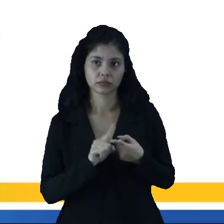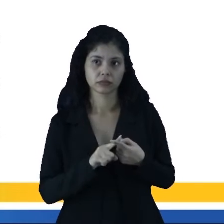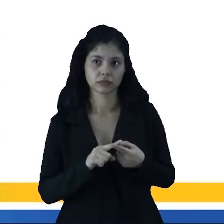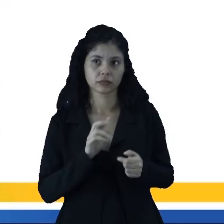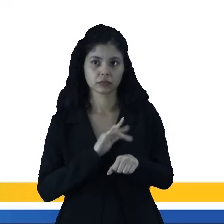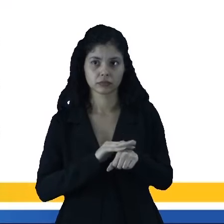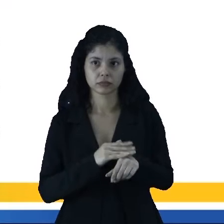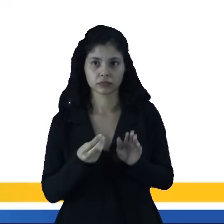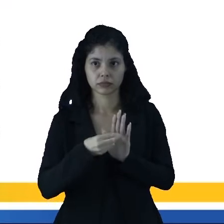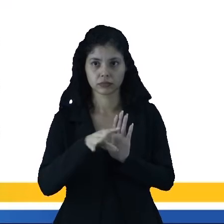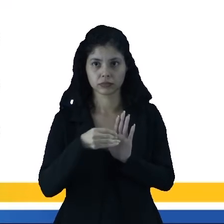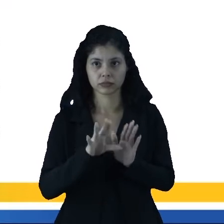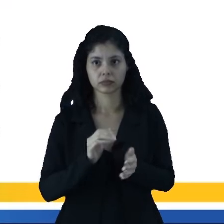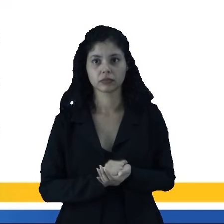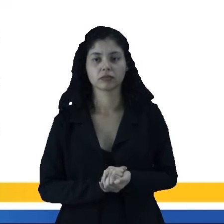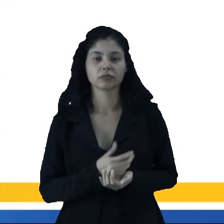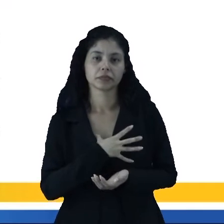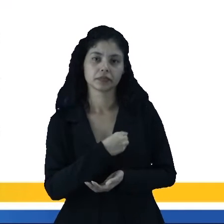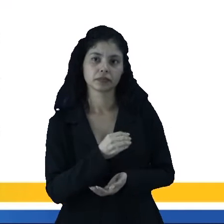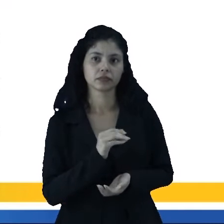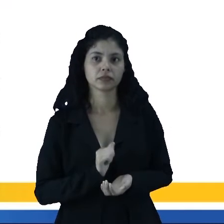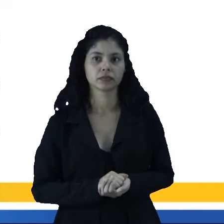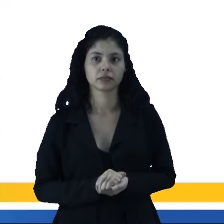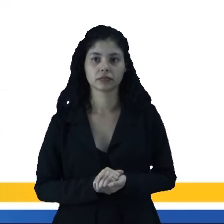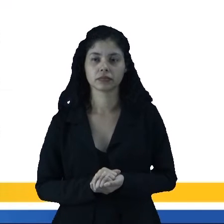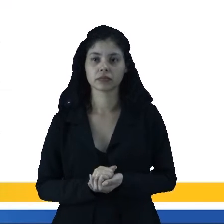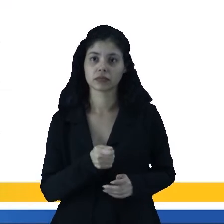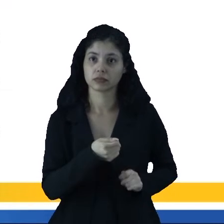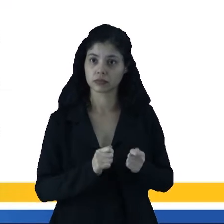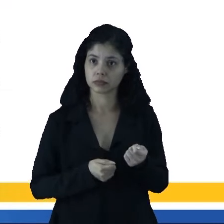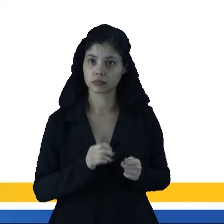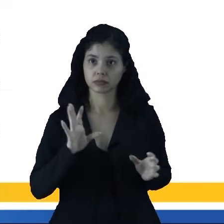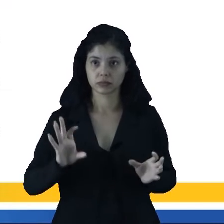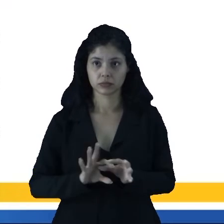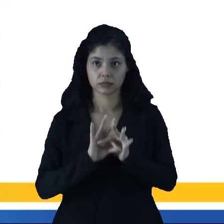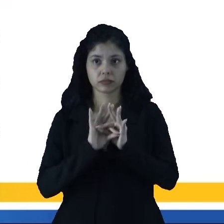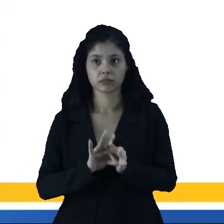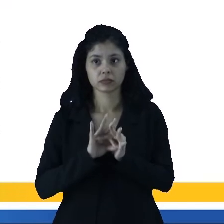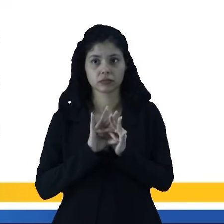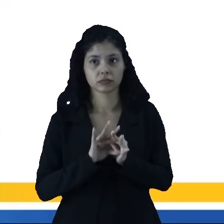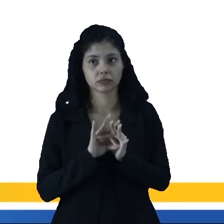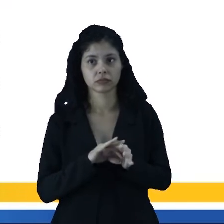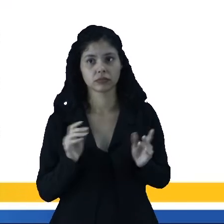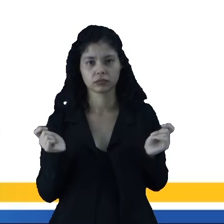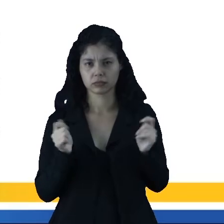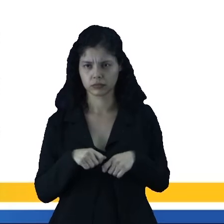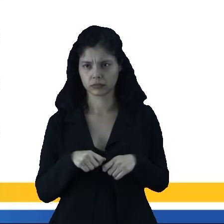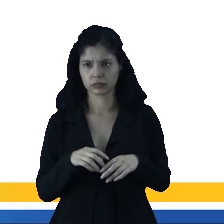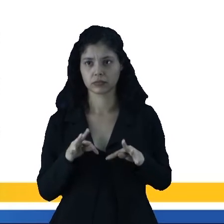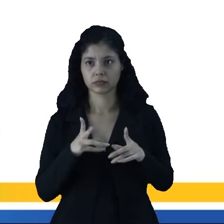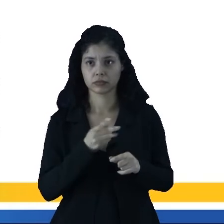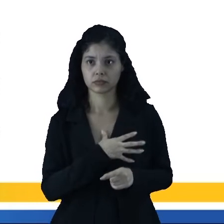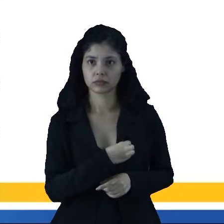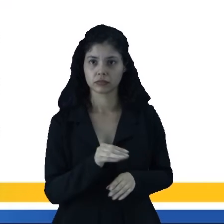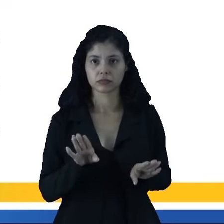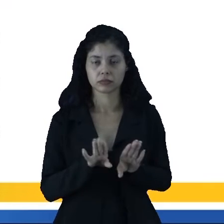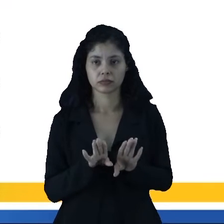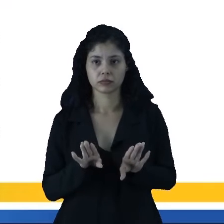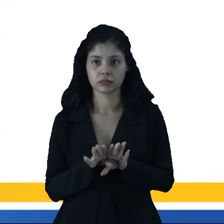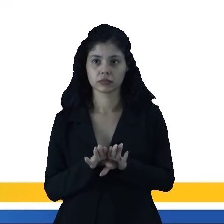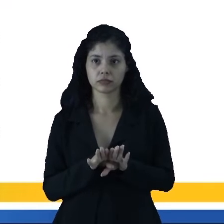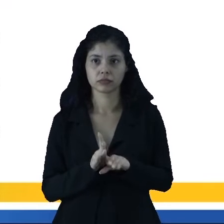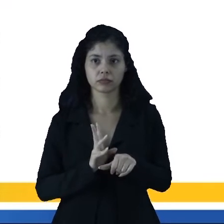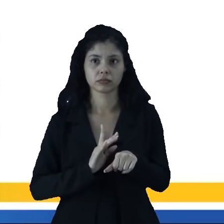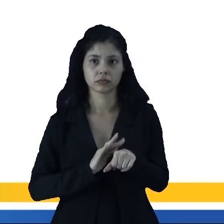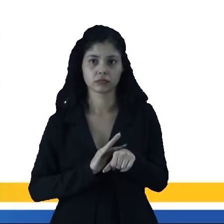dos pais heterozigotos para os filhos. Dominante ligado ao sexo, pois todas as filhas dos homens afetados também